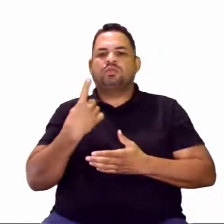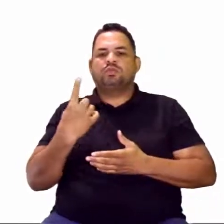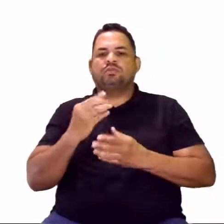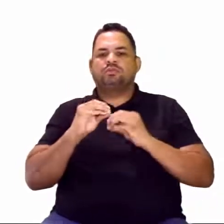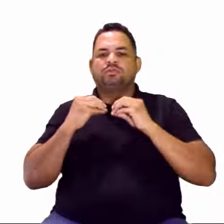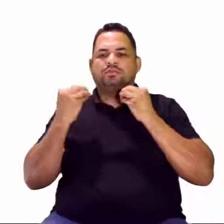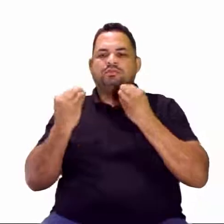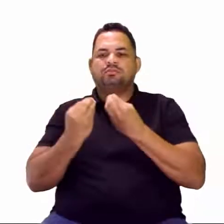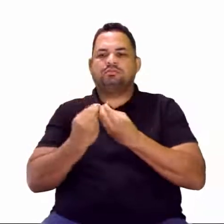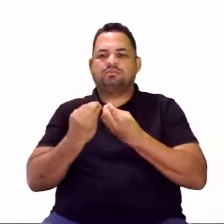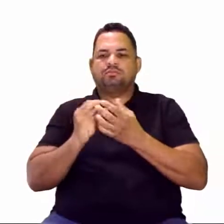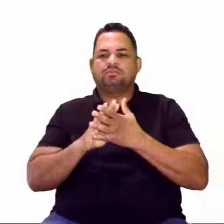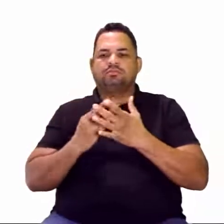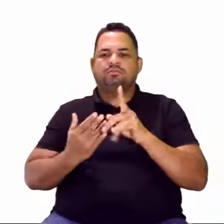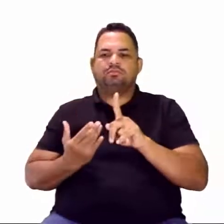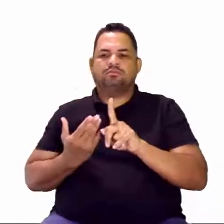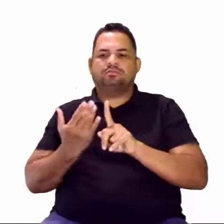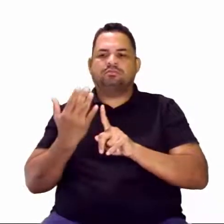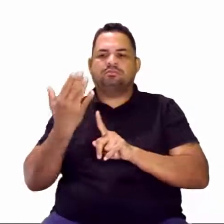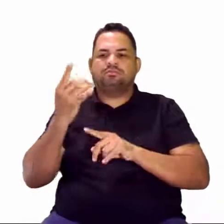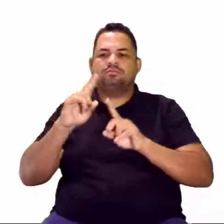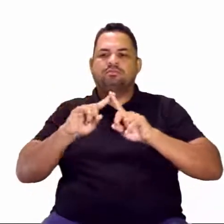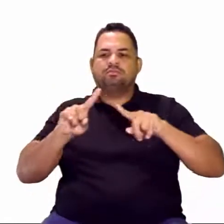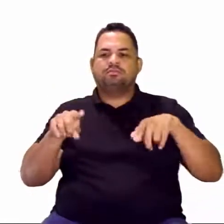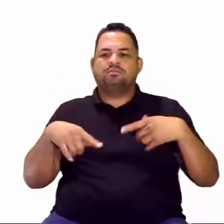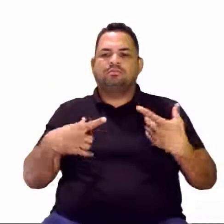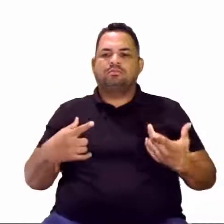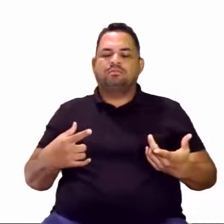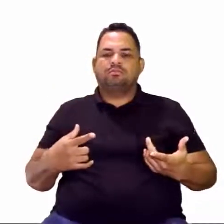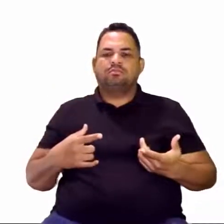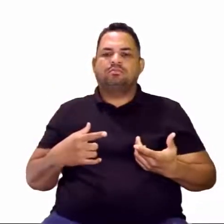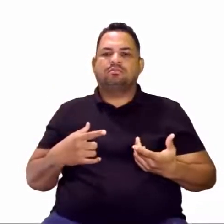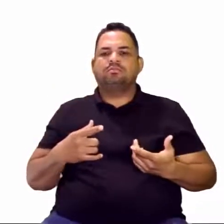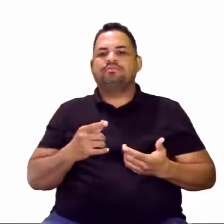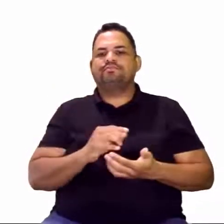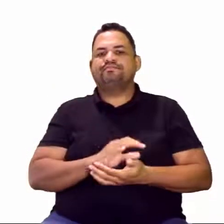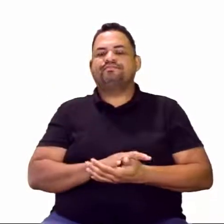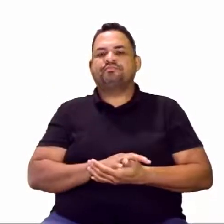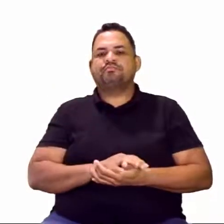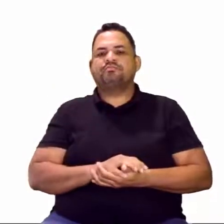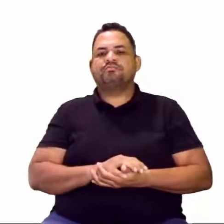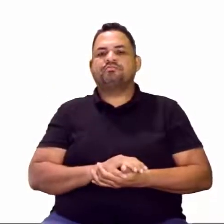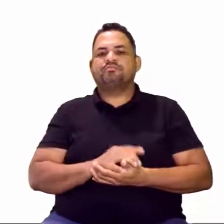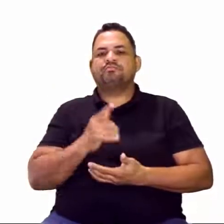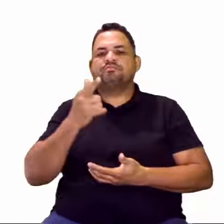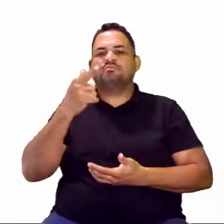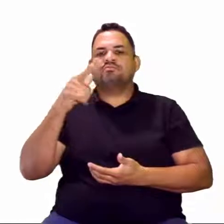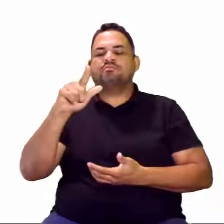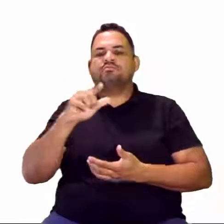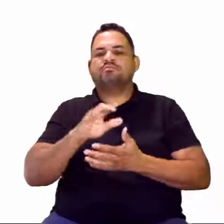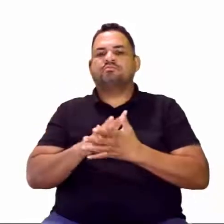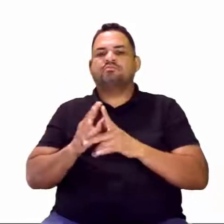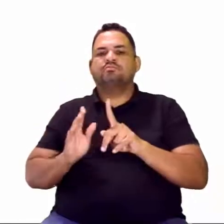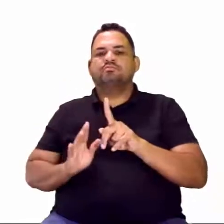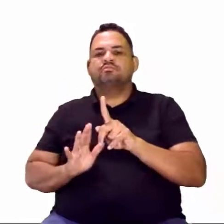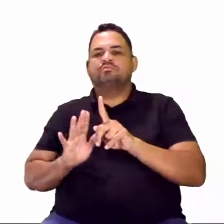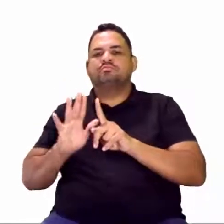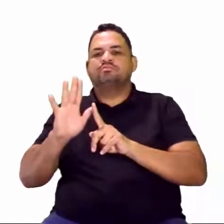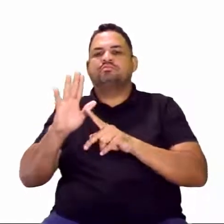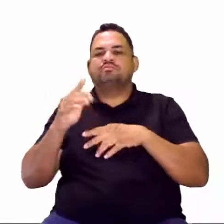uma substância no estado gasoso, mas sim de outros meios